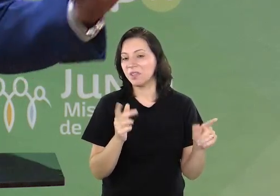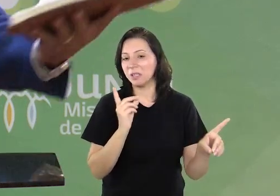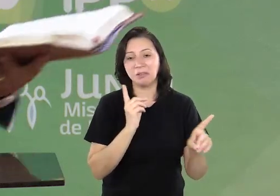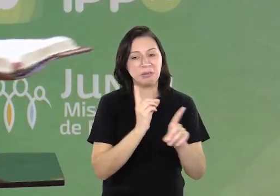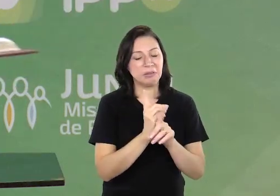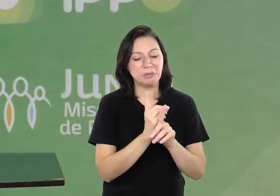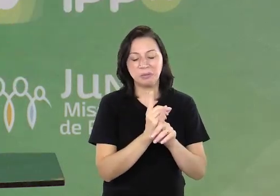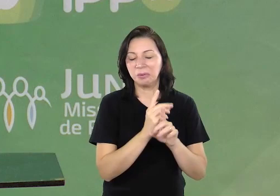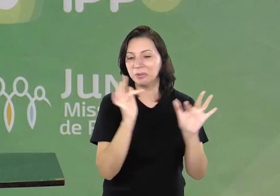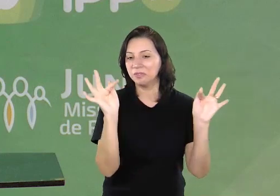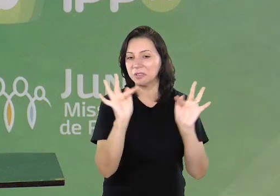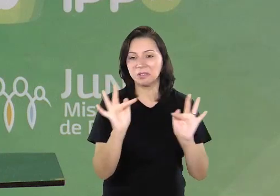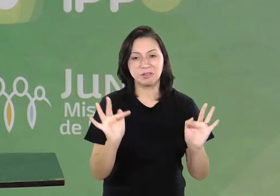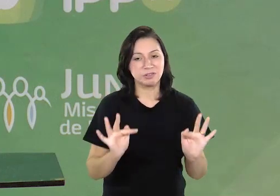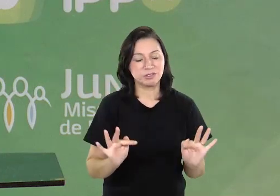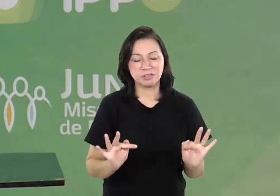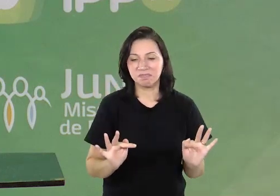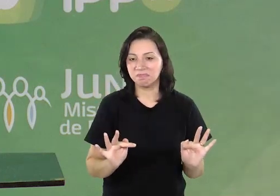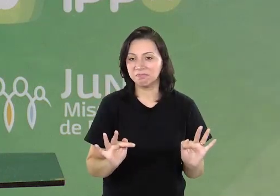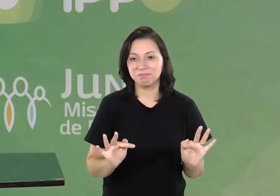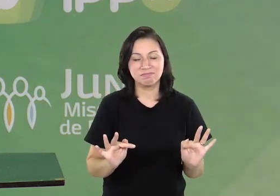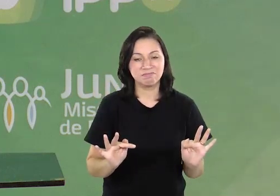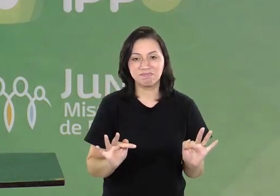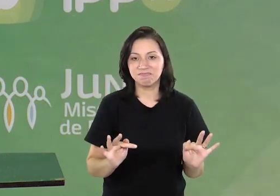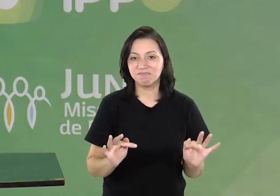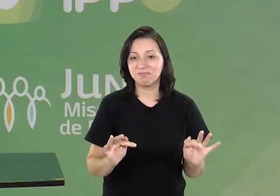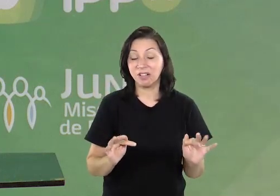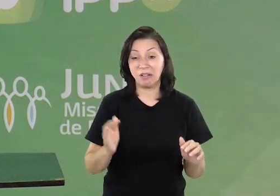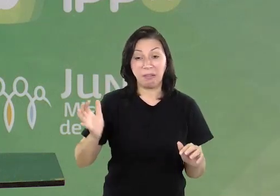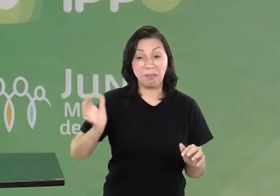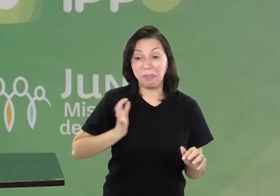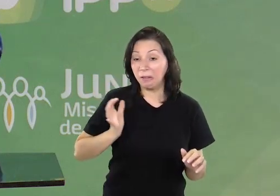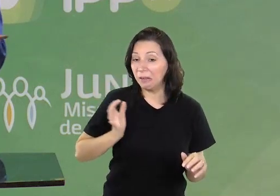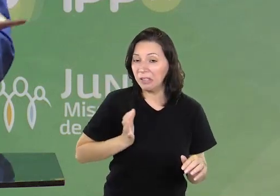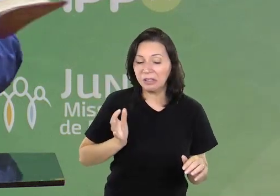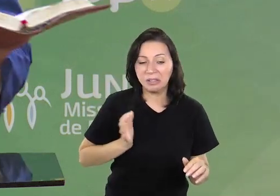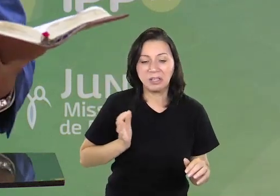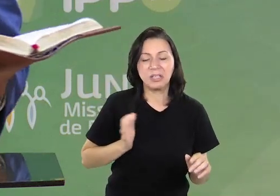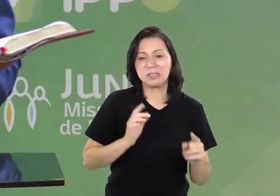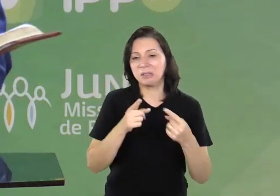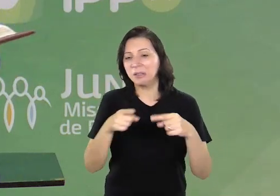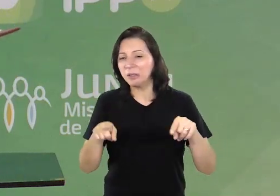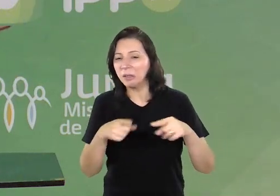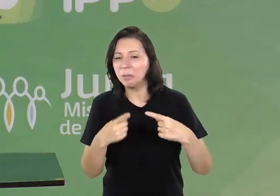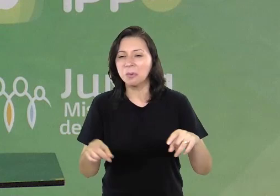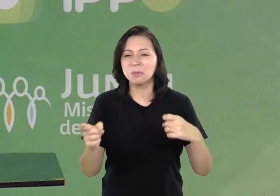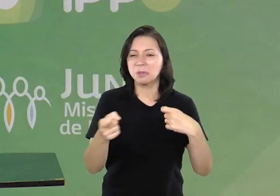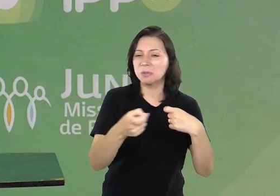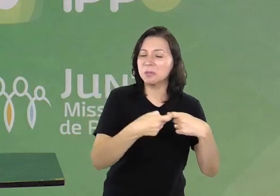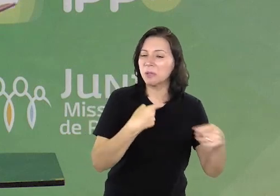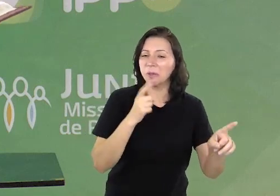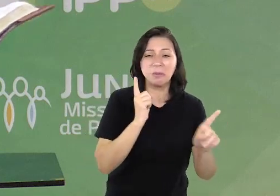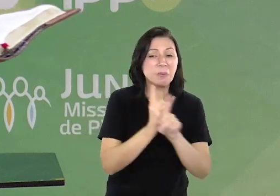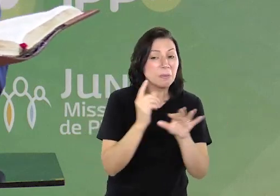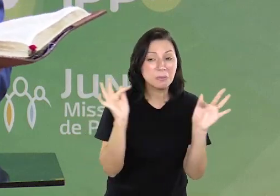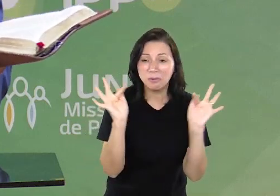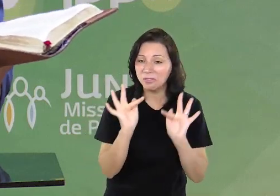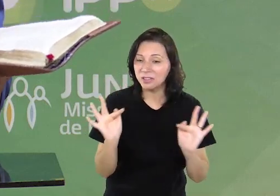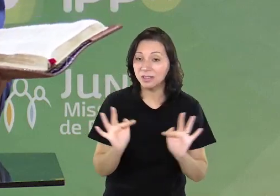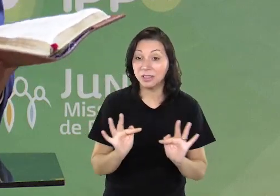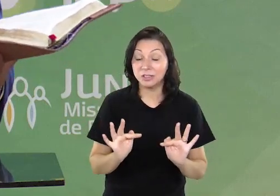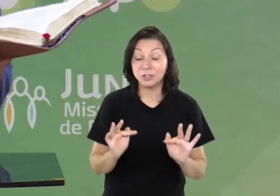empreendimentos já que não encontrou a felicidade na riqueza nem na música Nem no sexo ele vai procurar felicidade agora